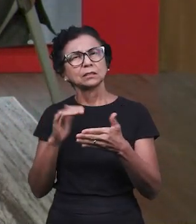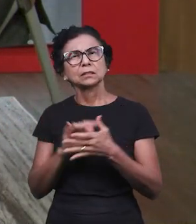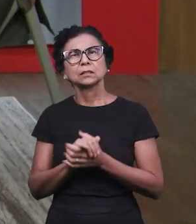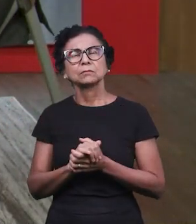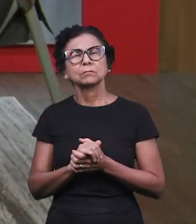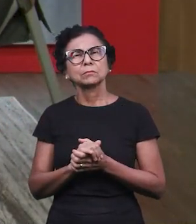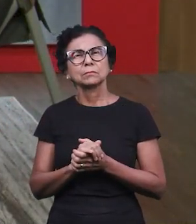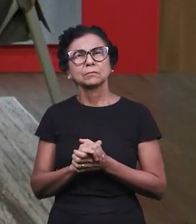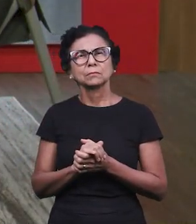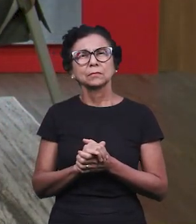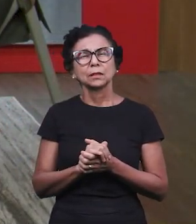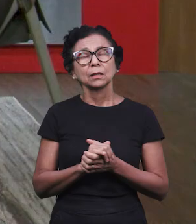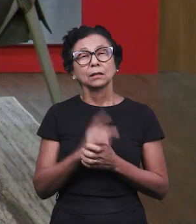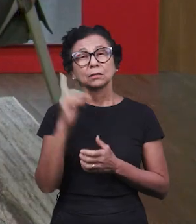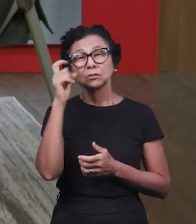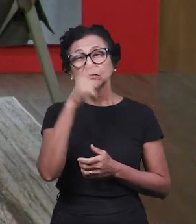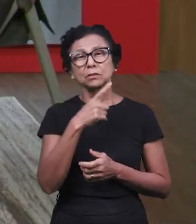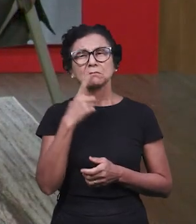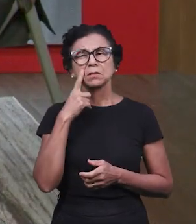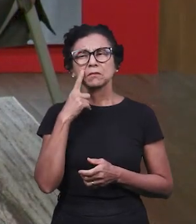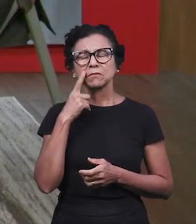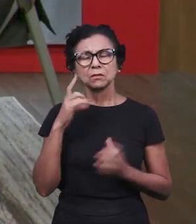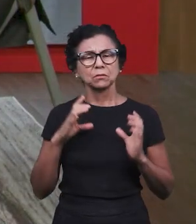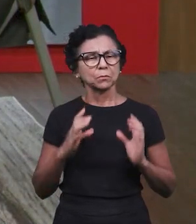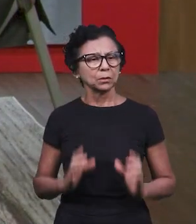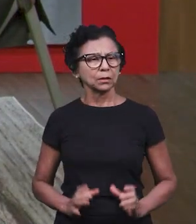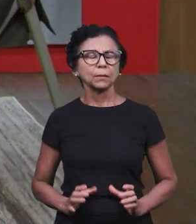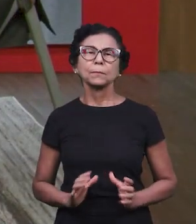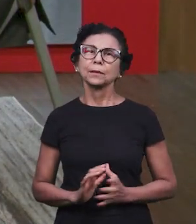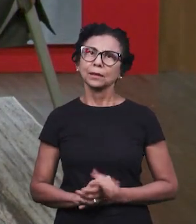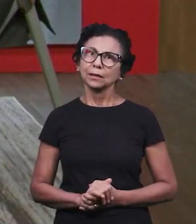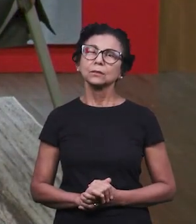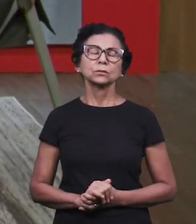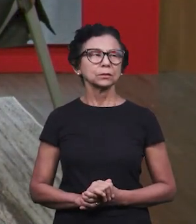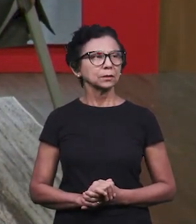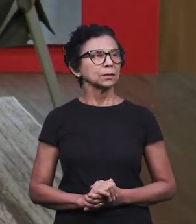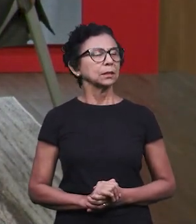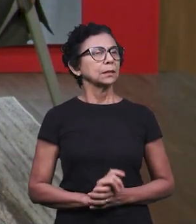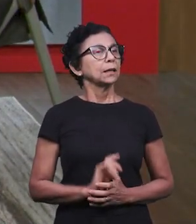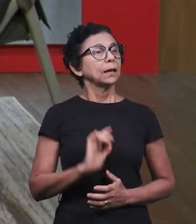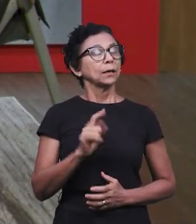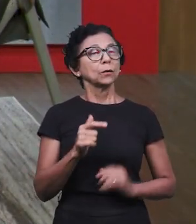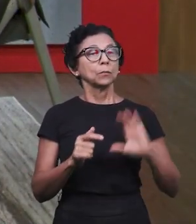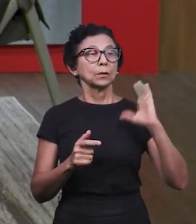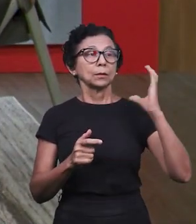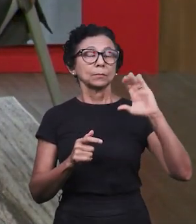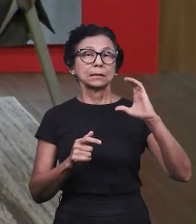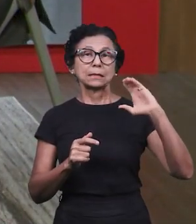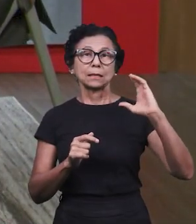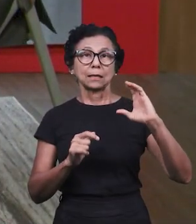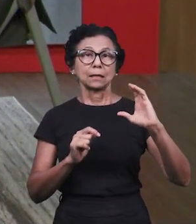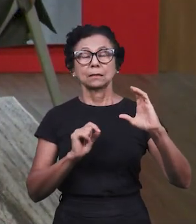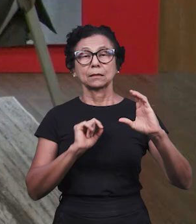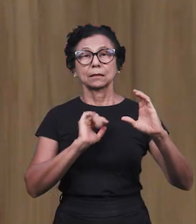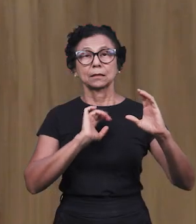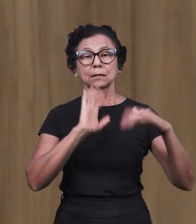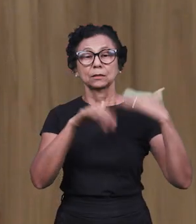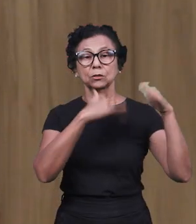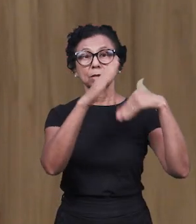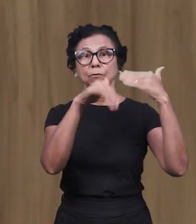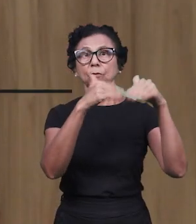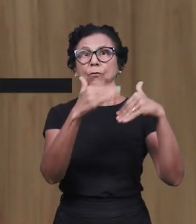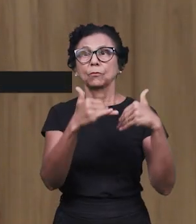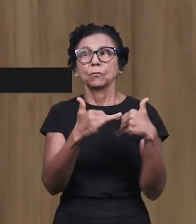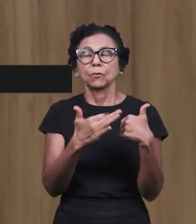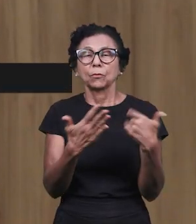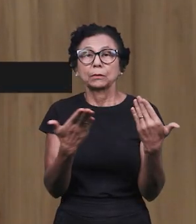era muito raro você ouvir falar, né? Como é que a ciência se multiplicou, e é bíblico, né? De forma tal que